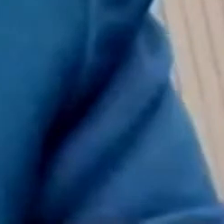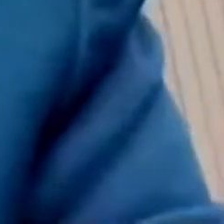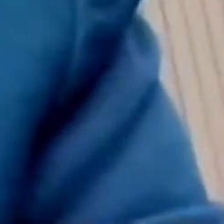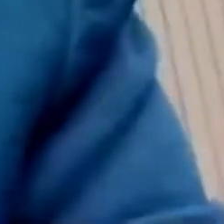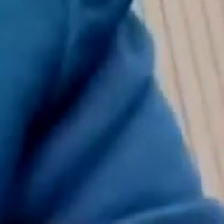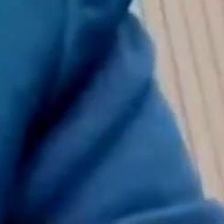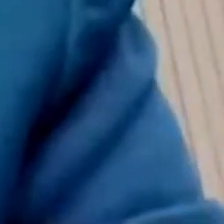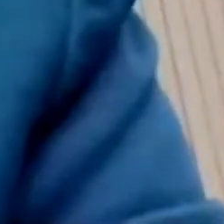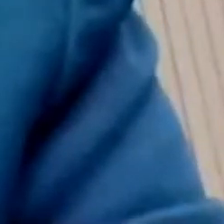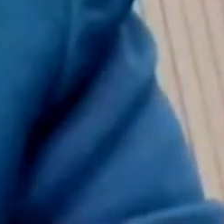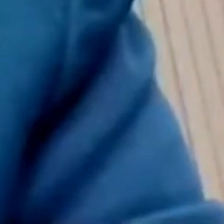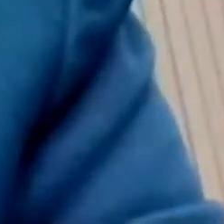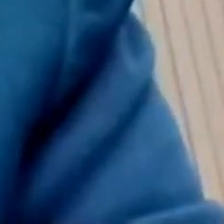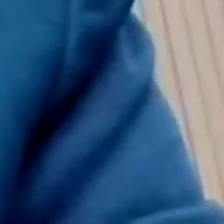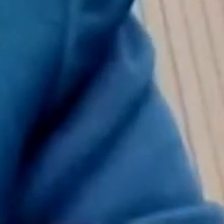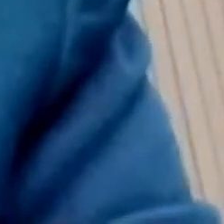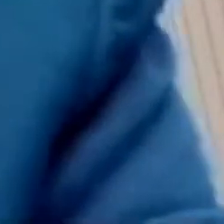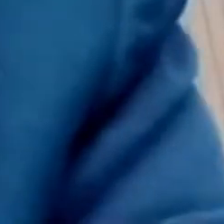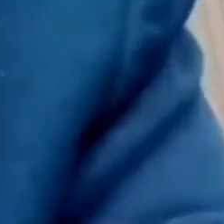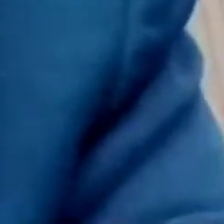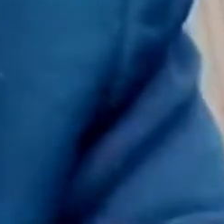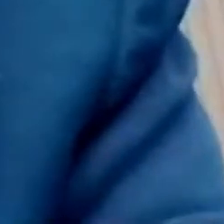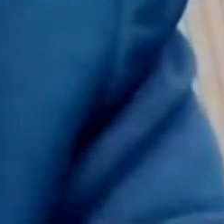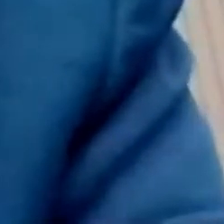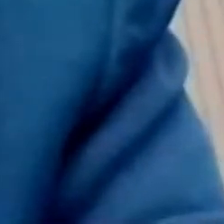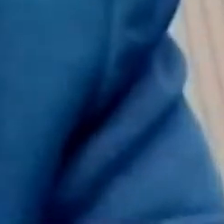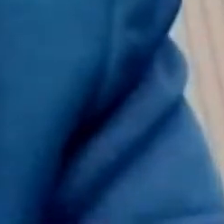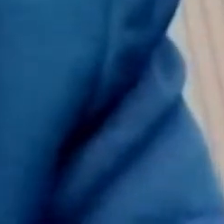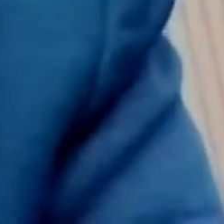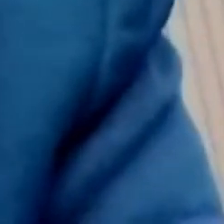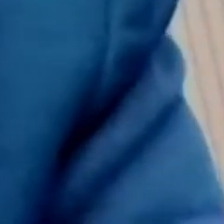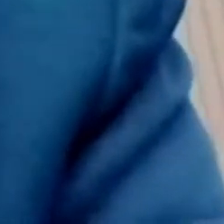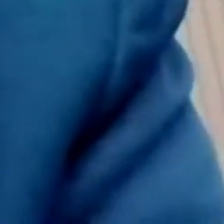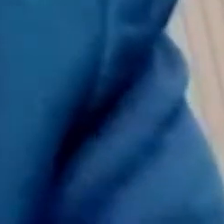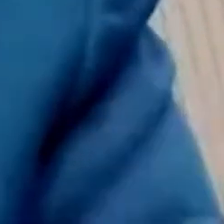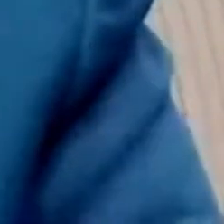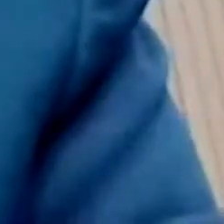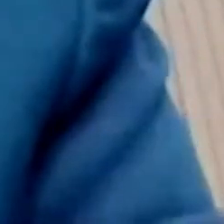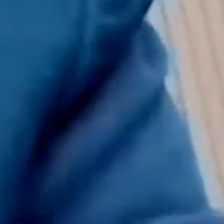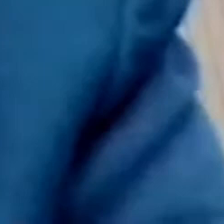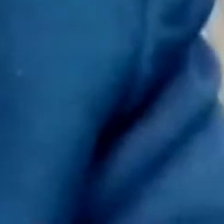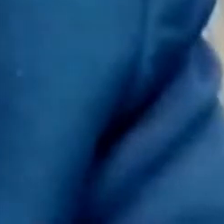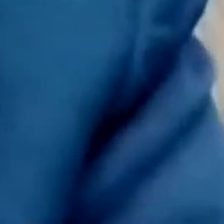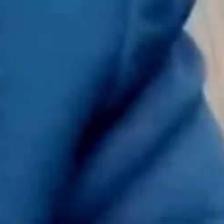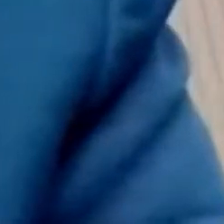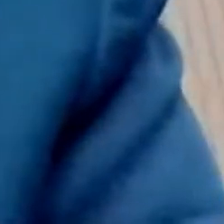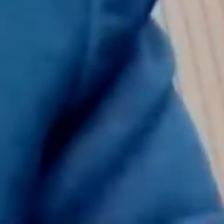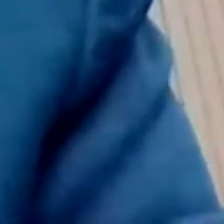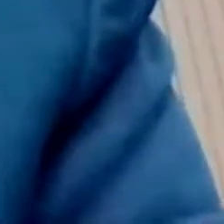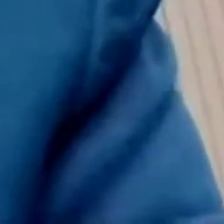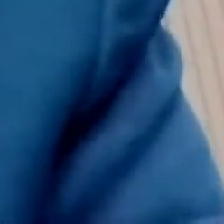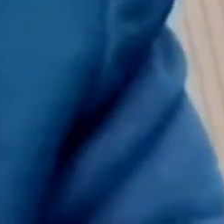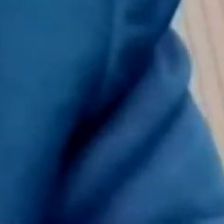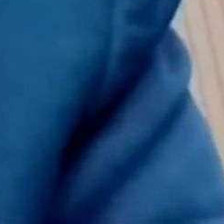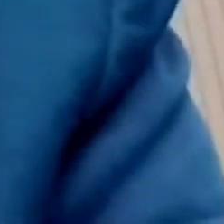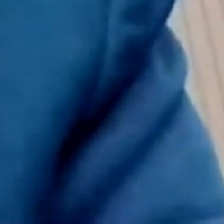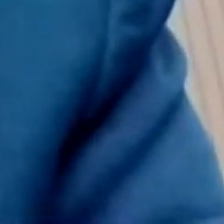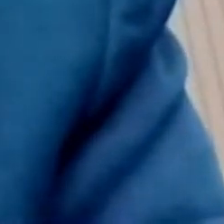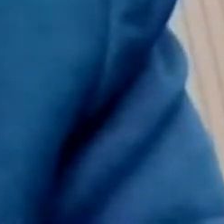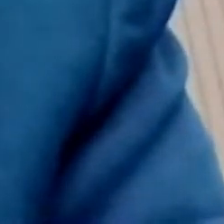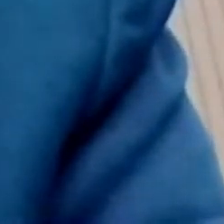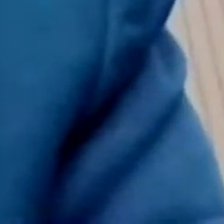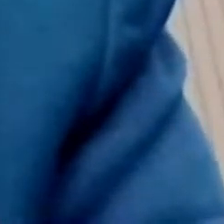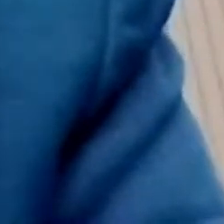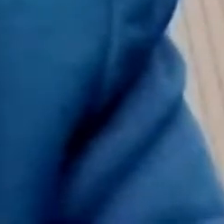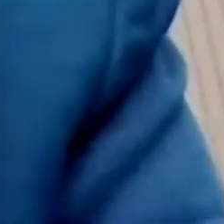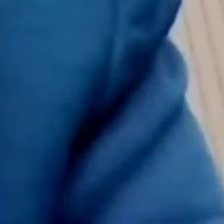custo, porque eu perco a fibra, né? A fibra é um material que eu tenho que fazer a fusão dela, eu não posso fazer uma emenda como um par metálico, um cabo